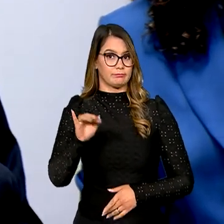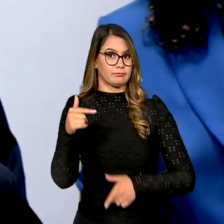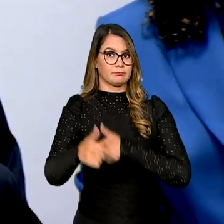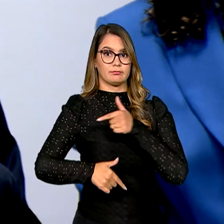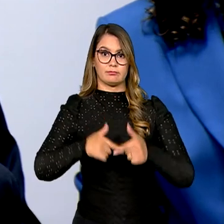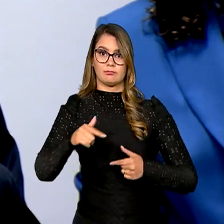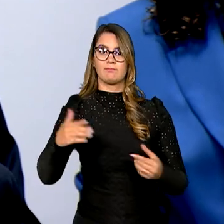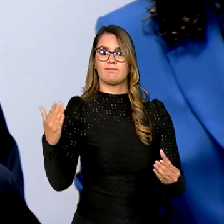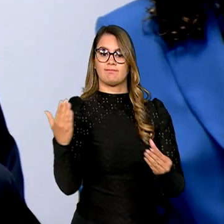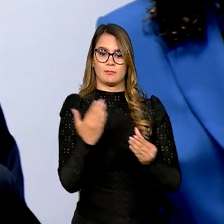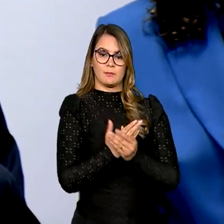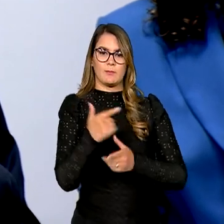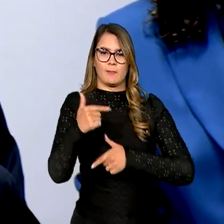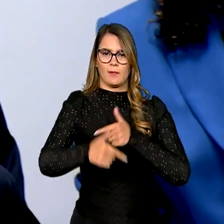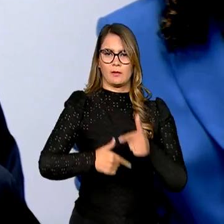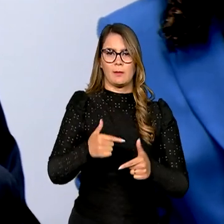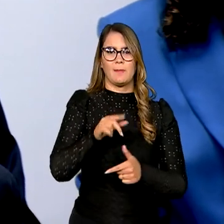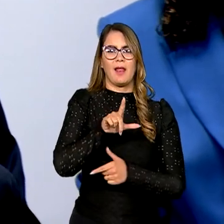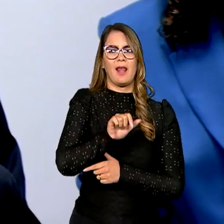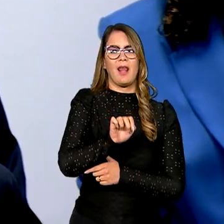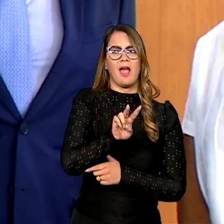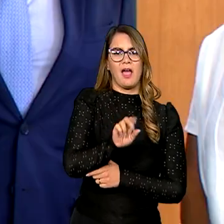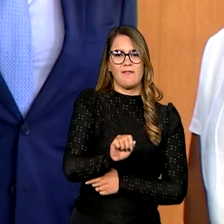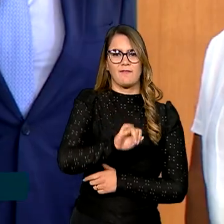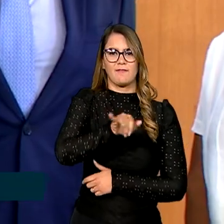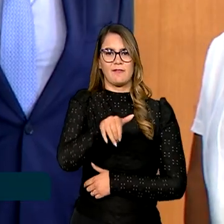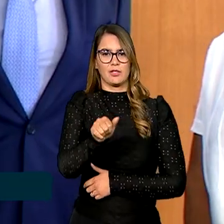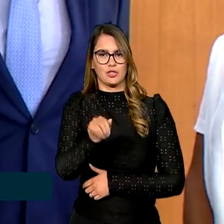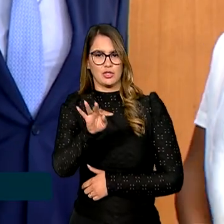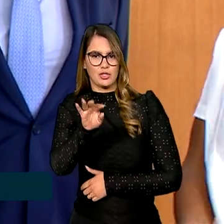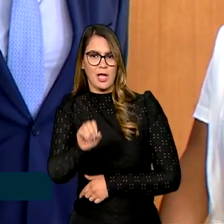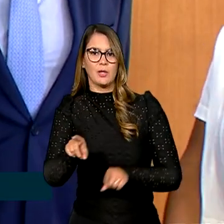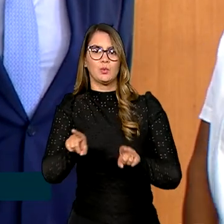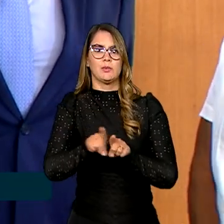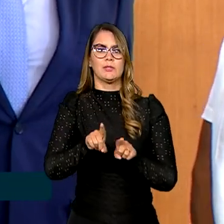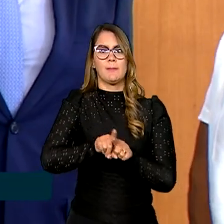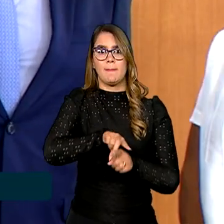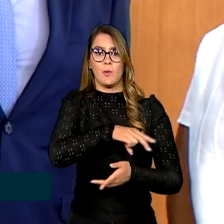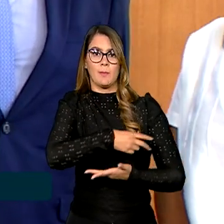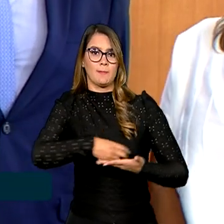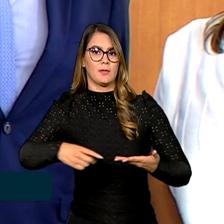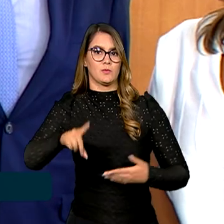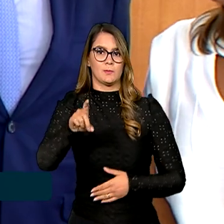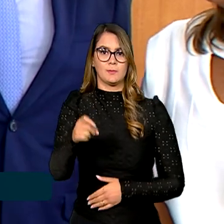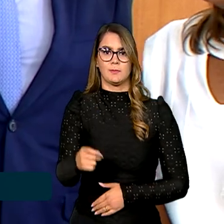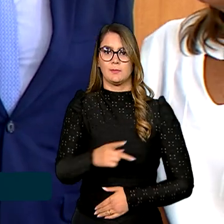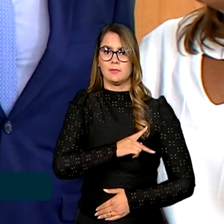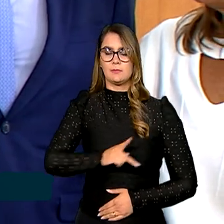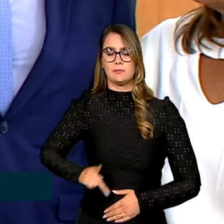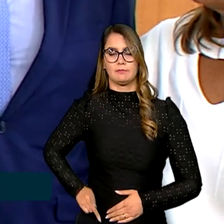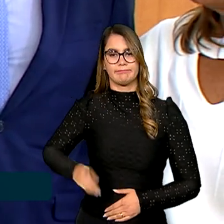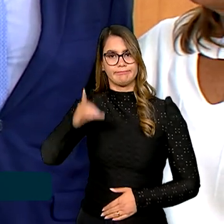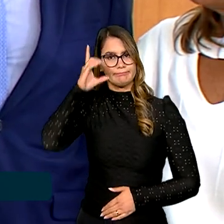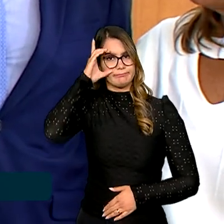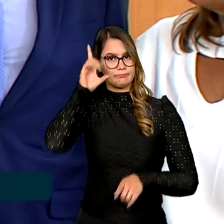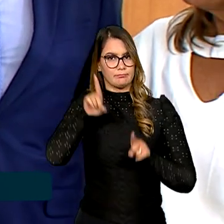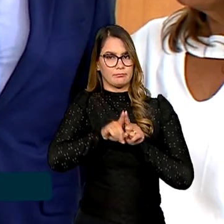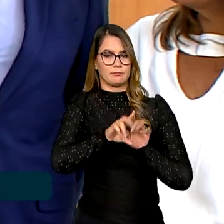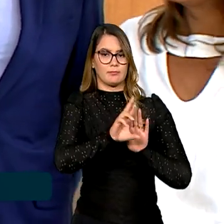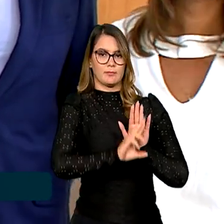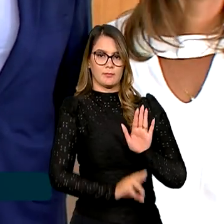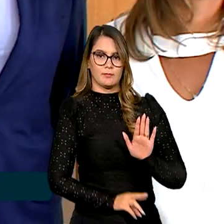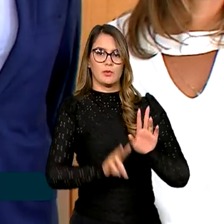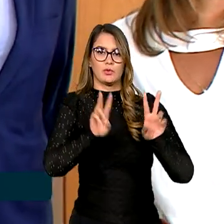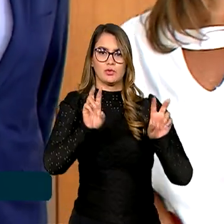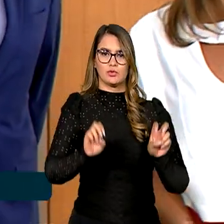em processos como a Operação Lava Jato e o impeachment da ex-presidente Dilma Rousseff. Também foi relator em processos relacionados